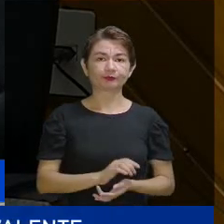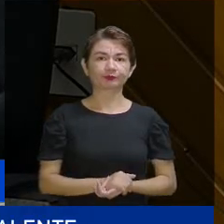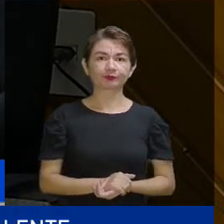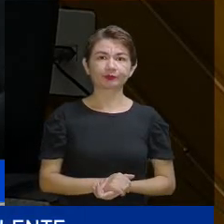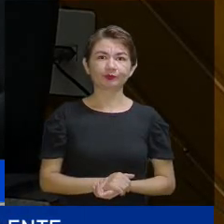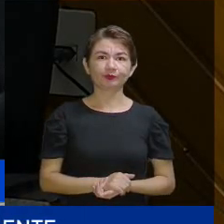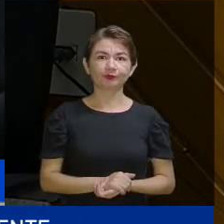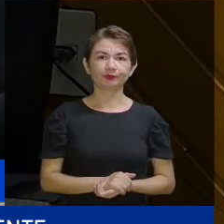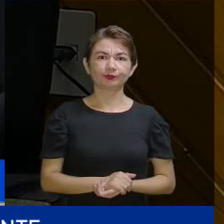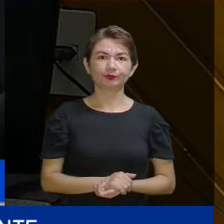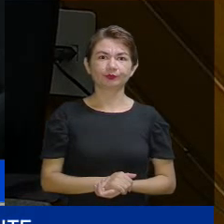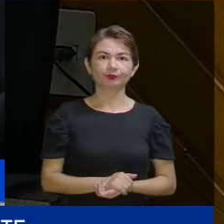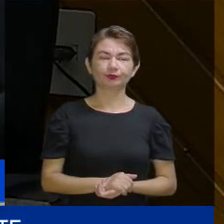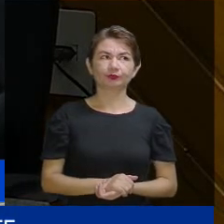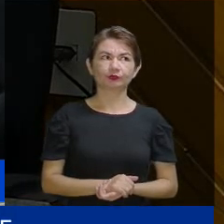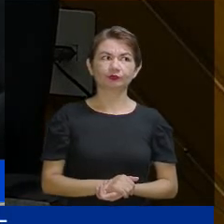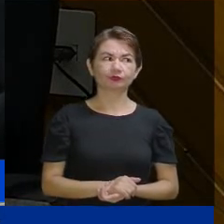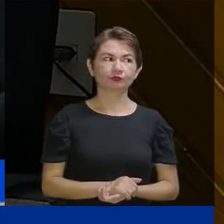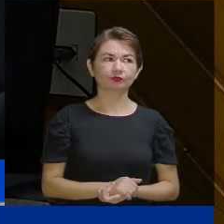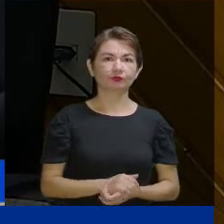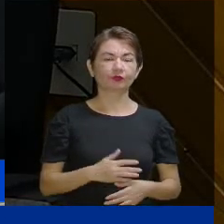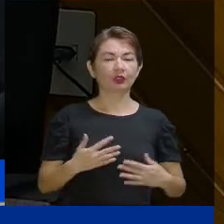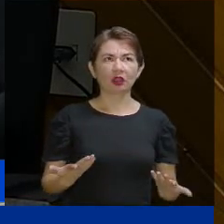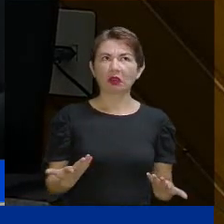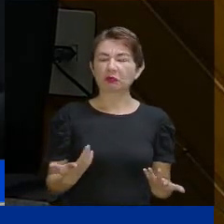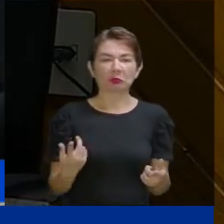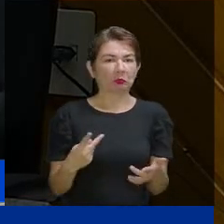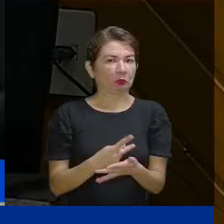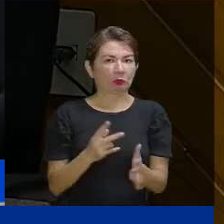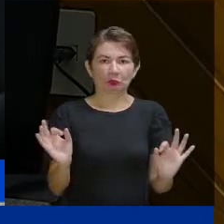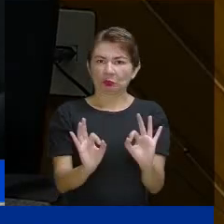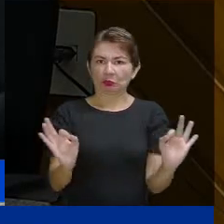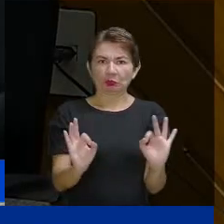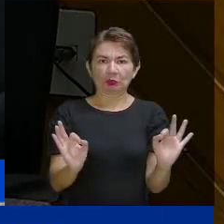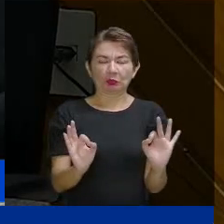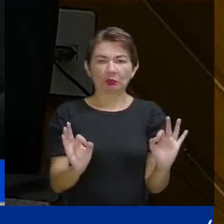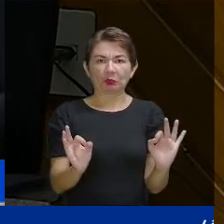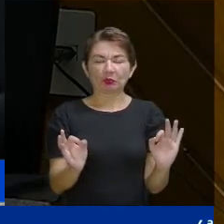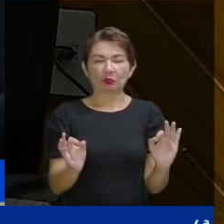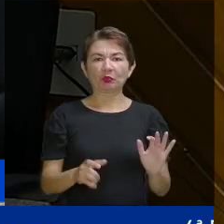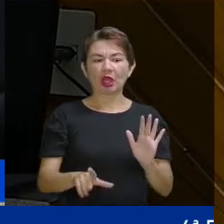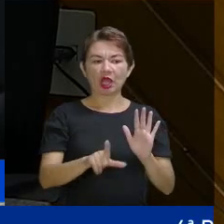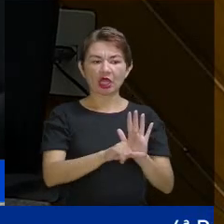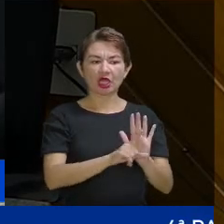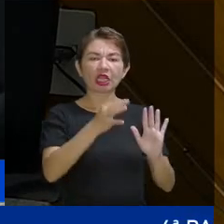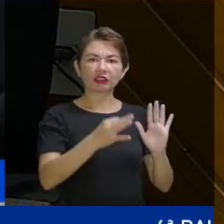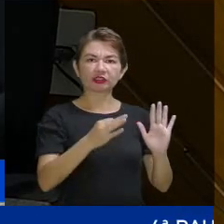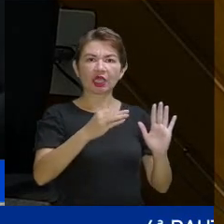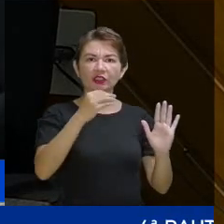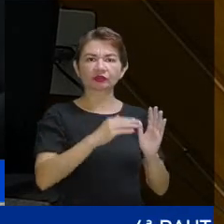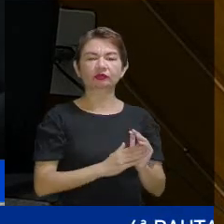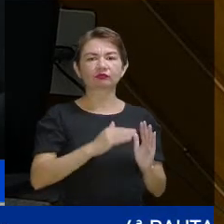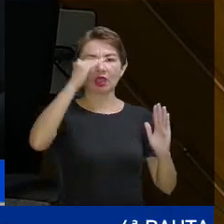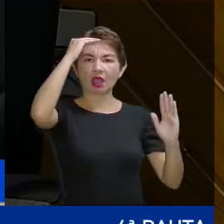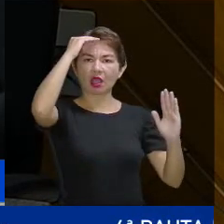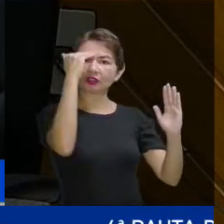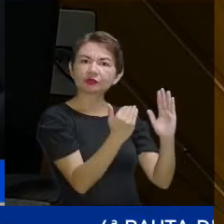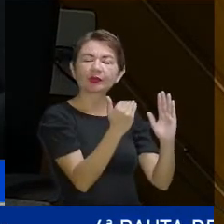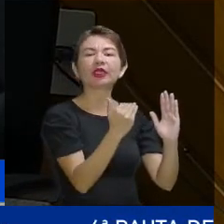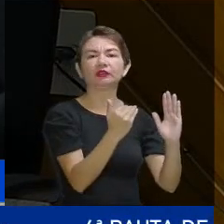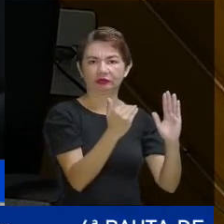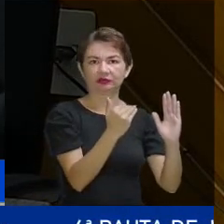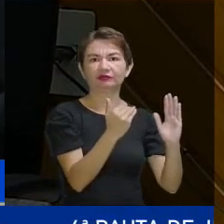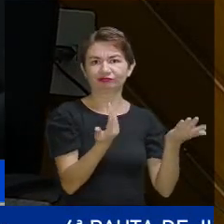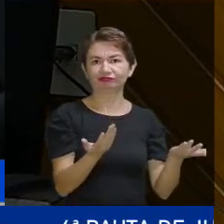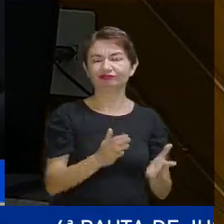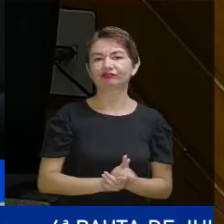verdade, não vi nenhuma violação à lei eleitoral apontada, especialmente quanto ao uso indevido de